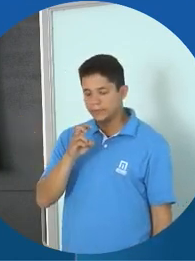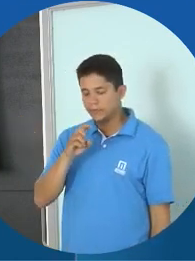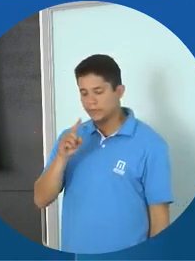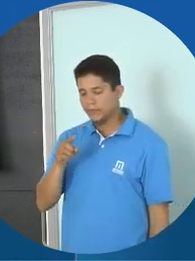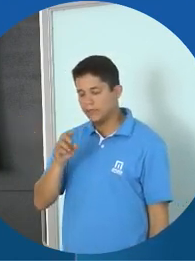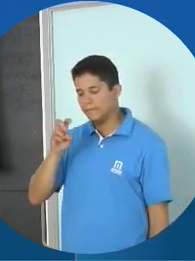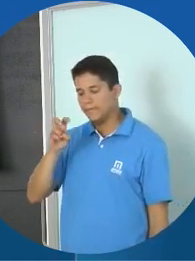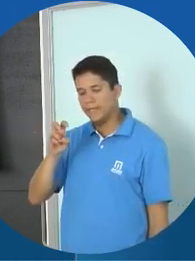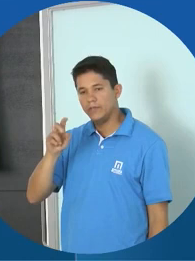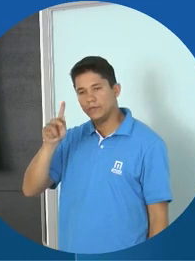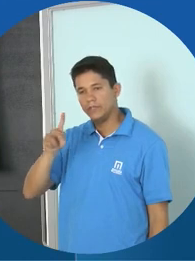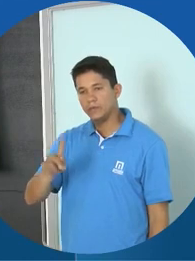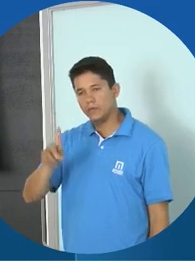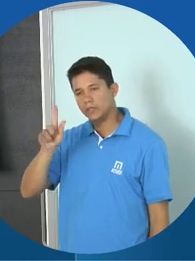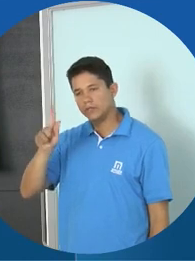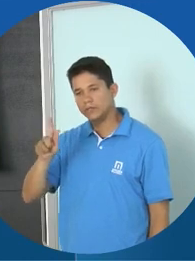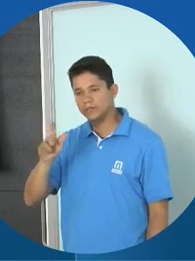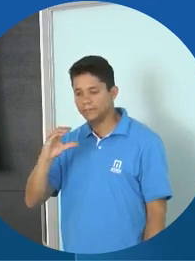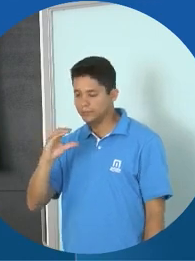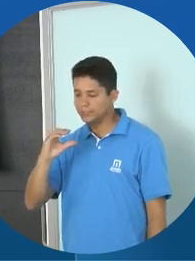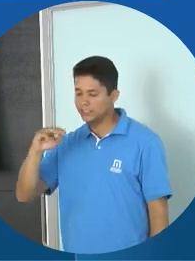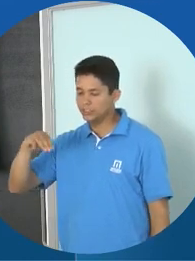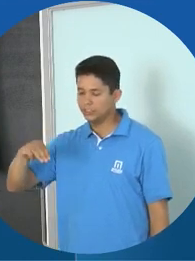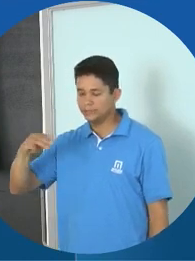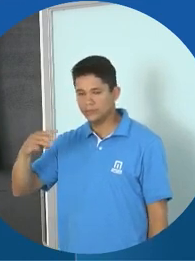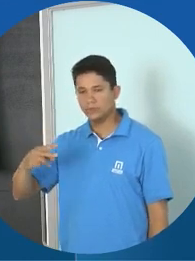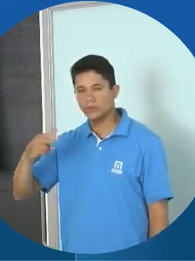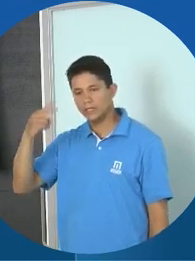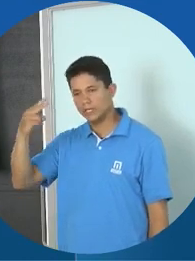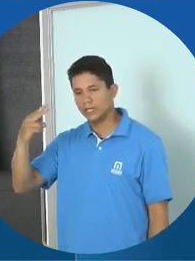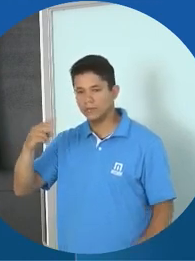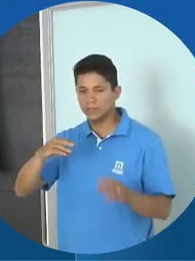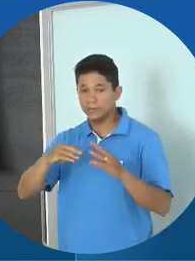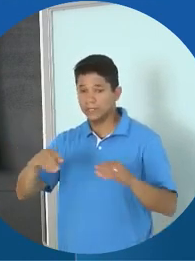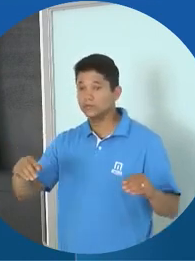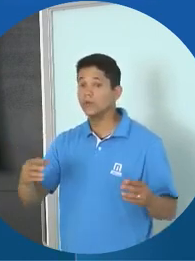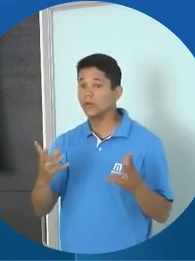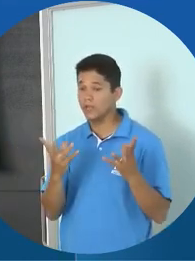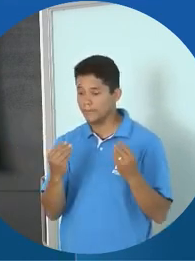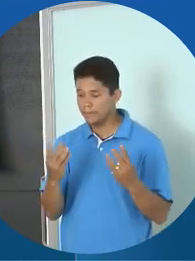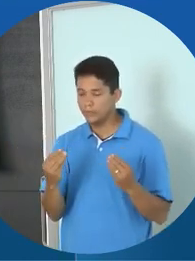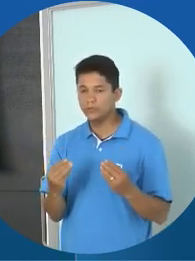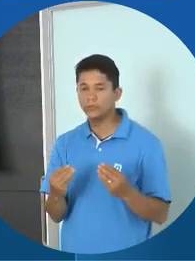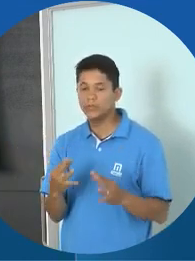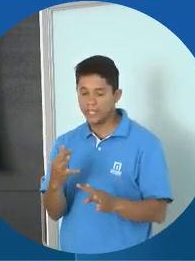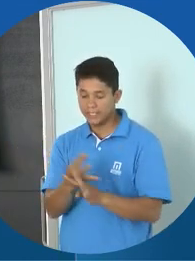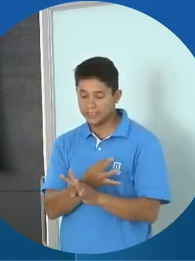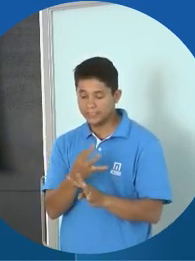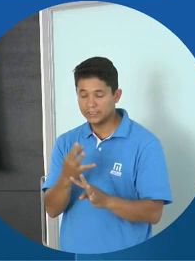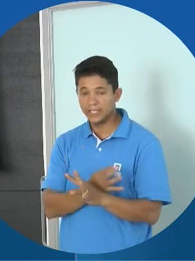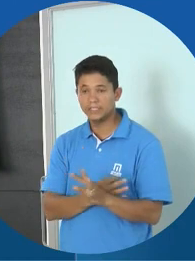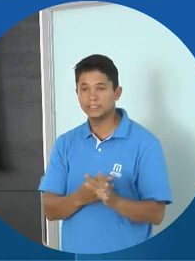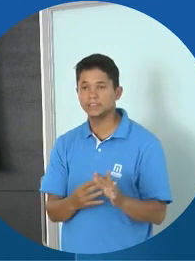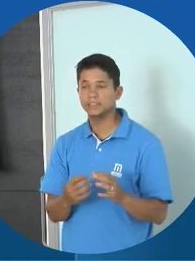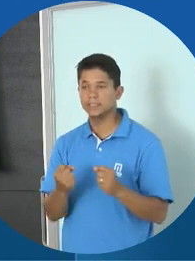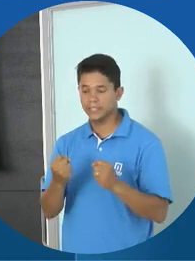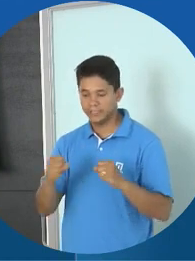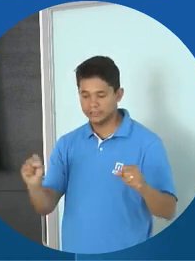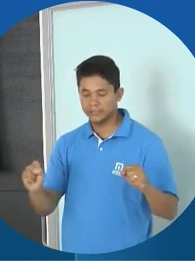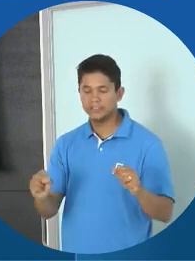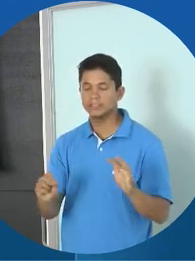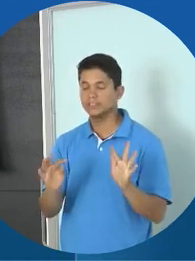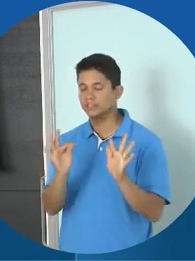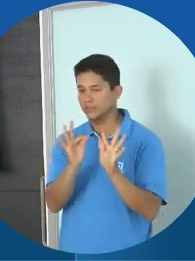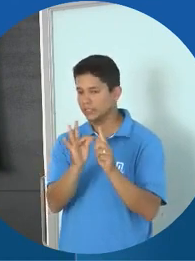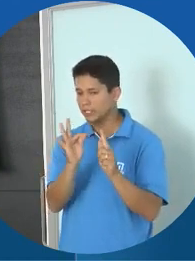para solo é muito, já é um ganho de resistência geotécnico muito grande. E